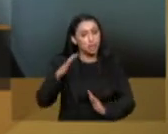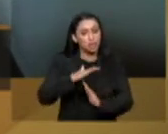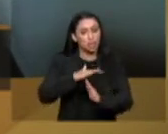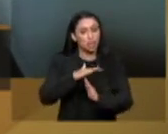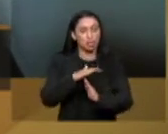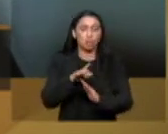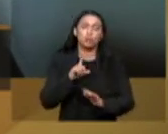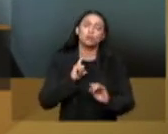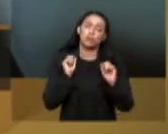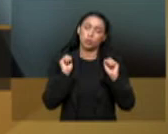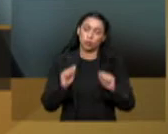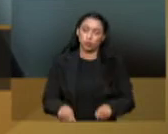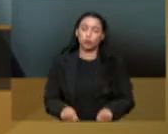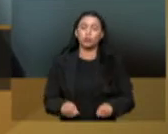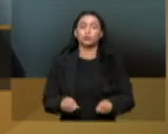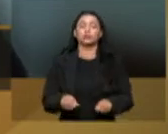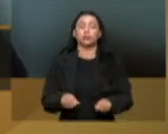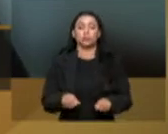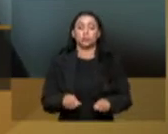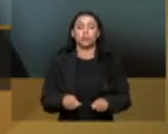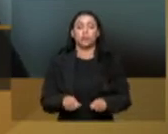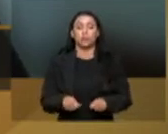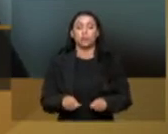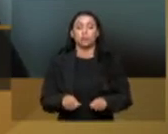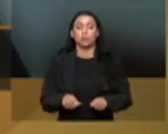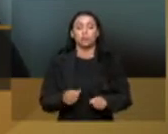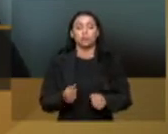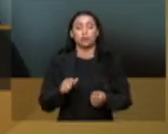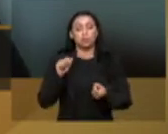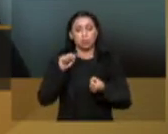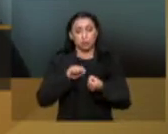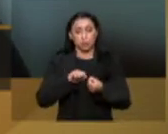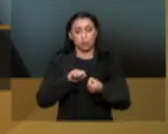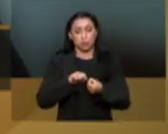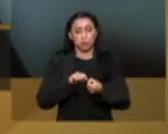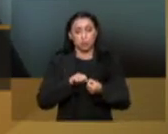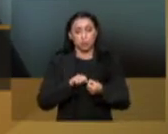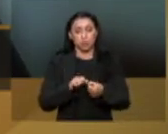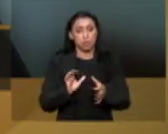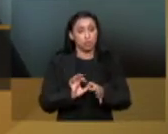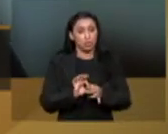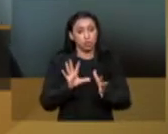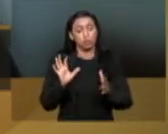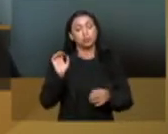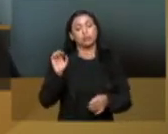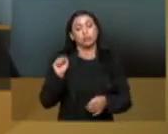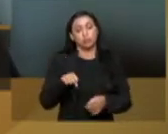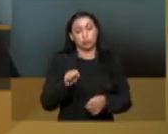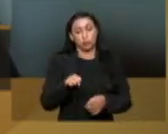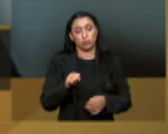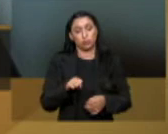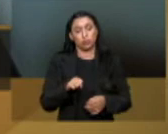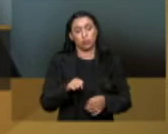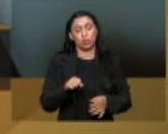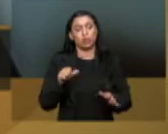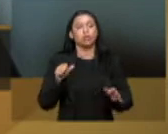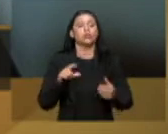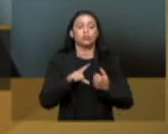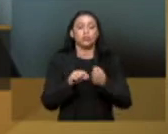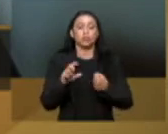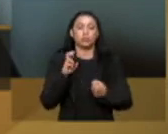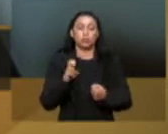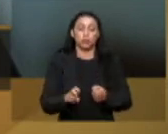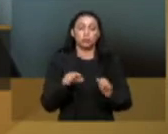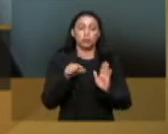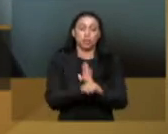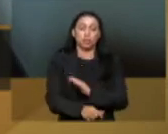e condições a serem observados, deixou, sim, nos termos do artigo 5º, parágrafo